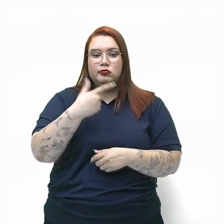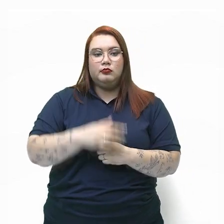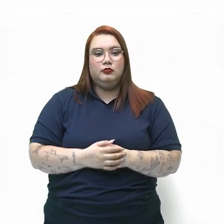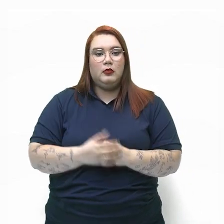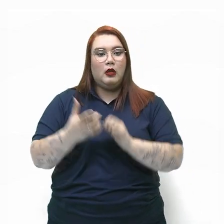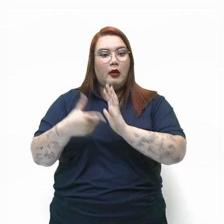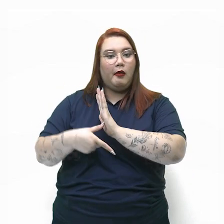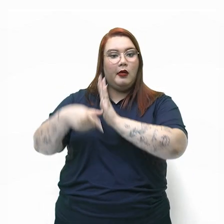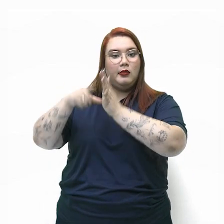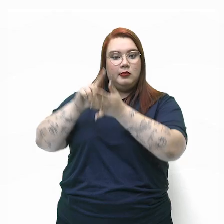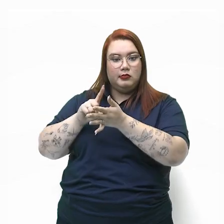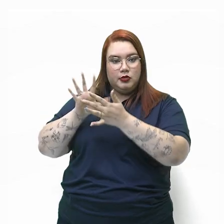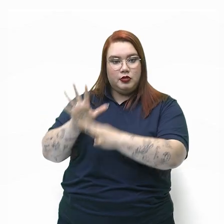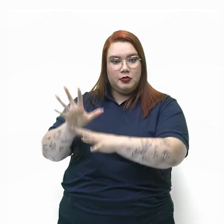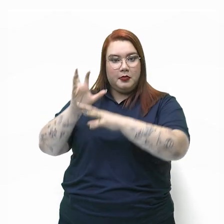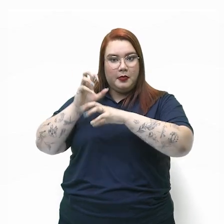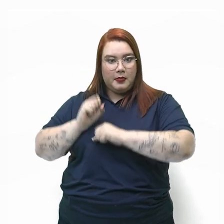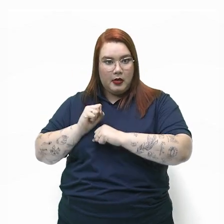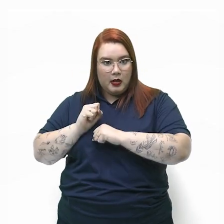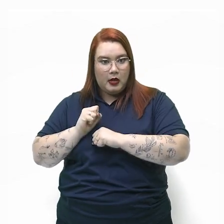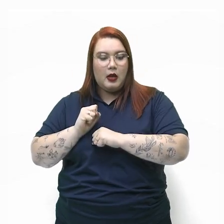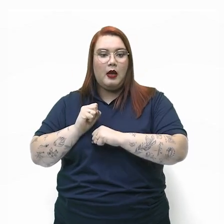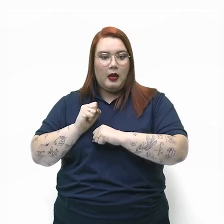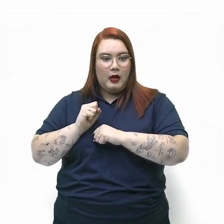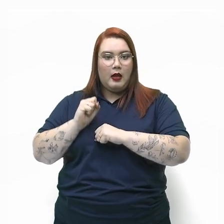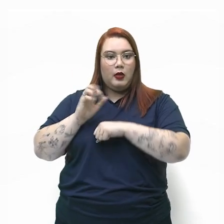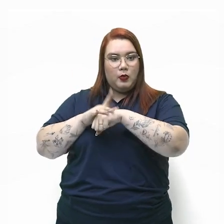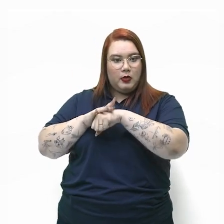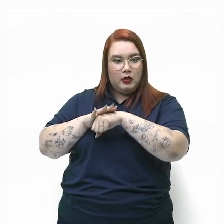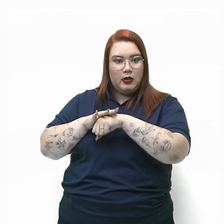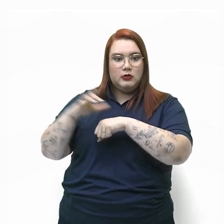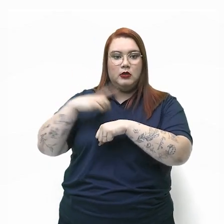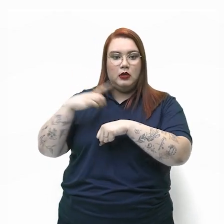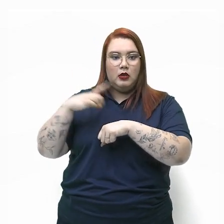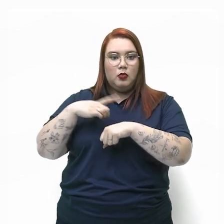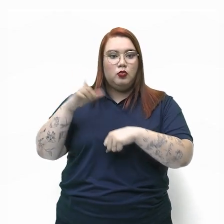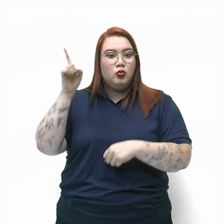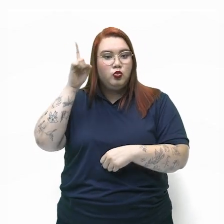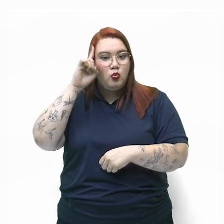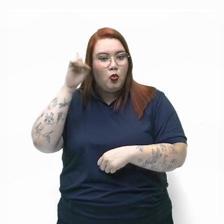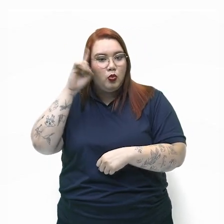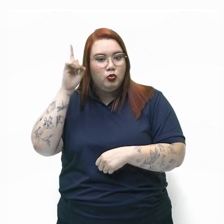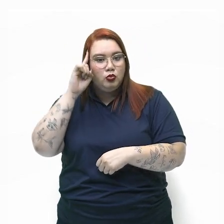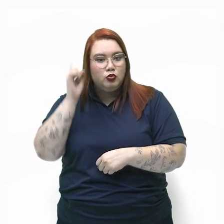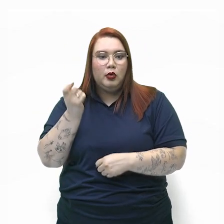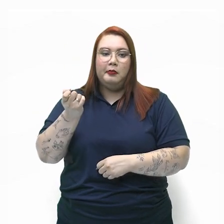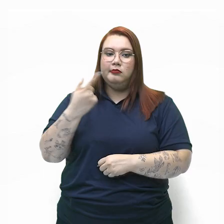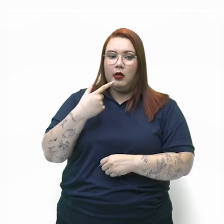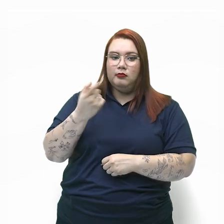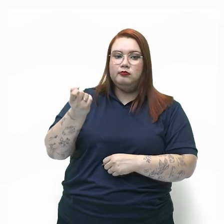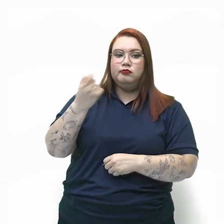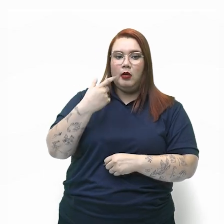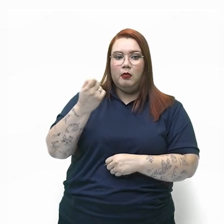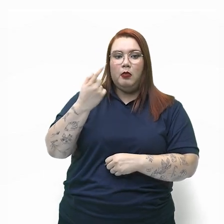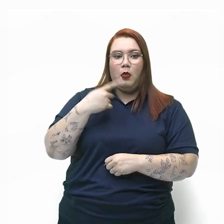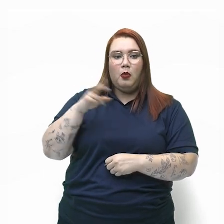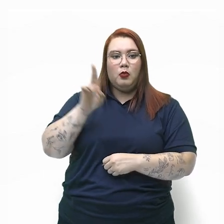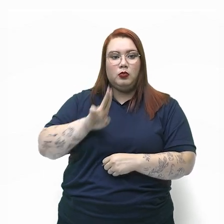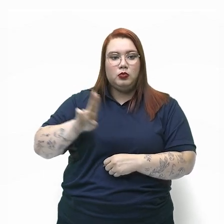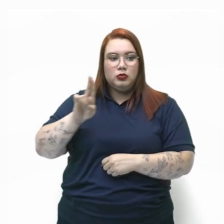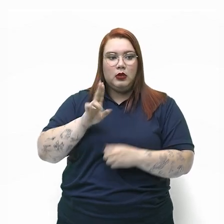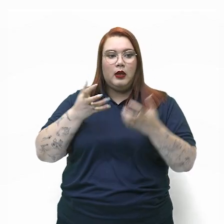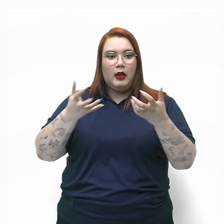O PrEP, antes da exposição ao HIV, ele é tomado, né, todos os dias. O seu uso requer